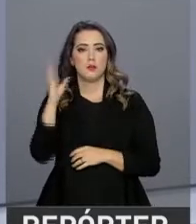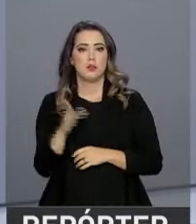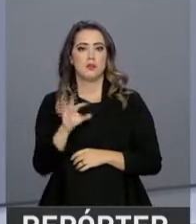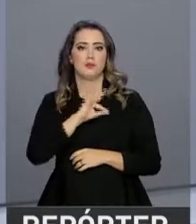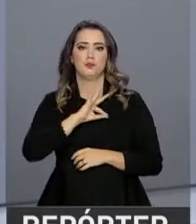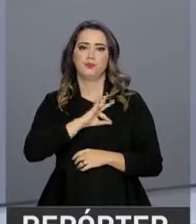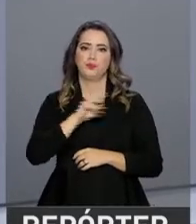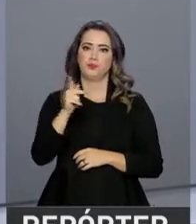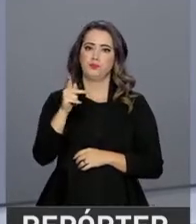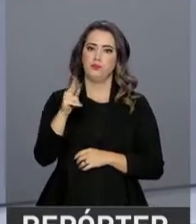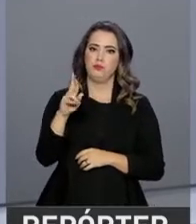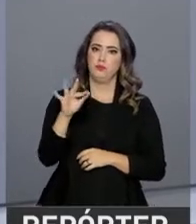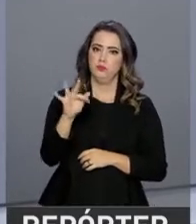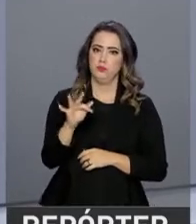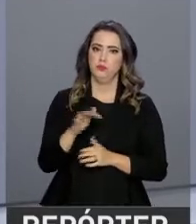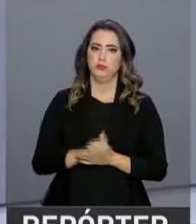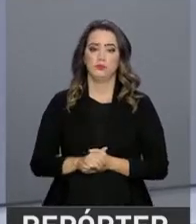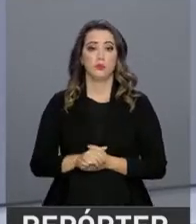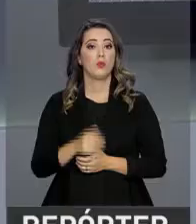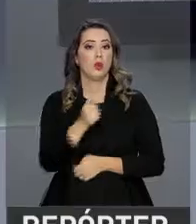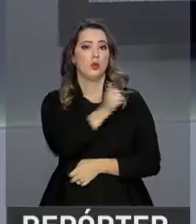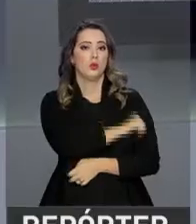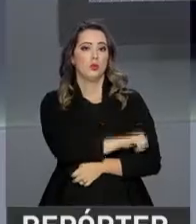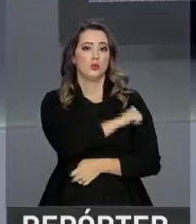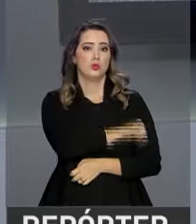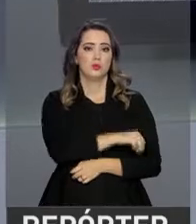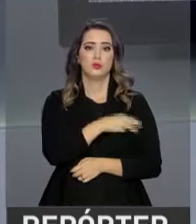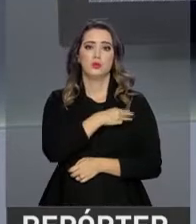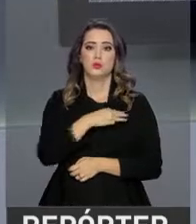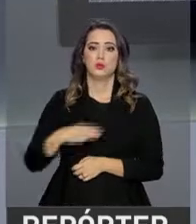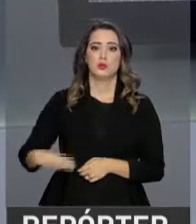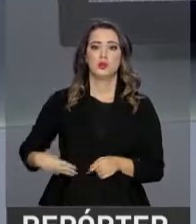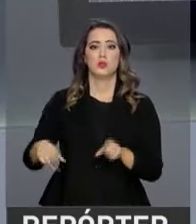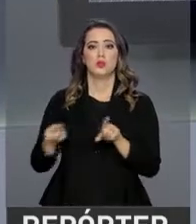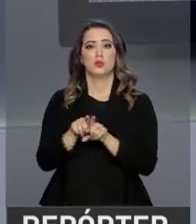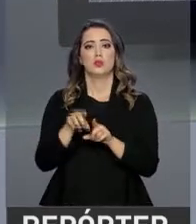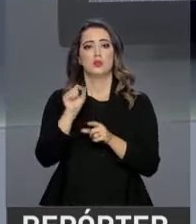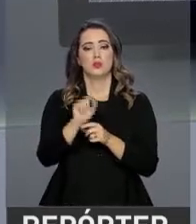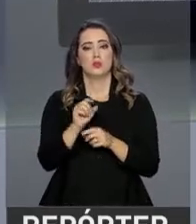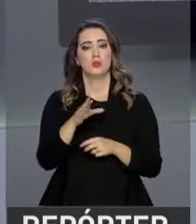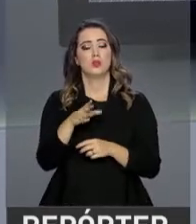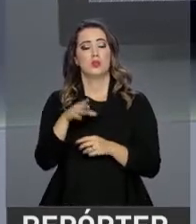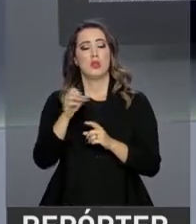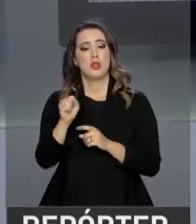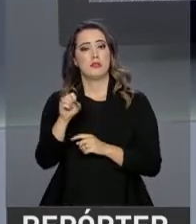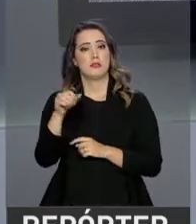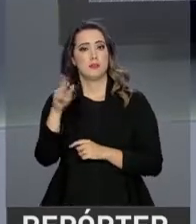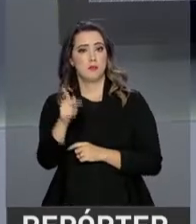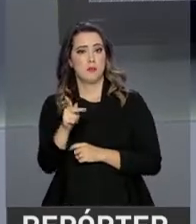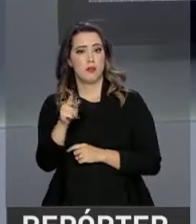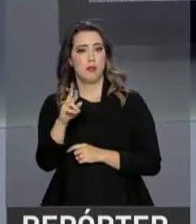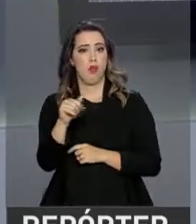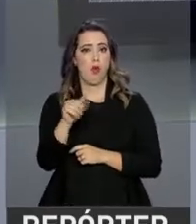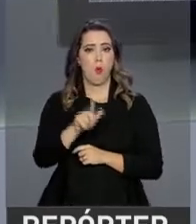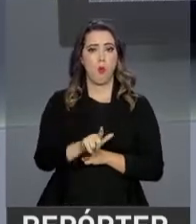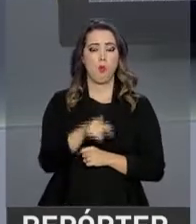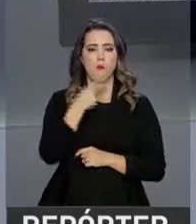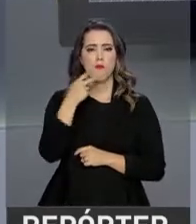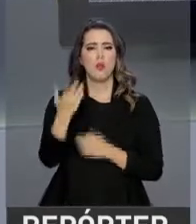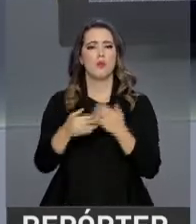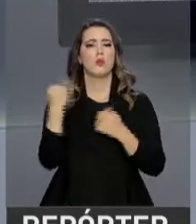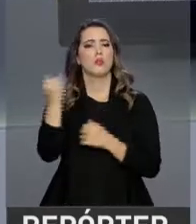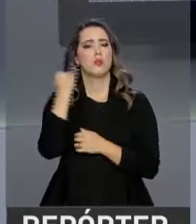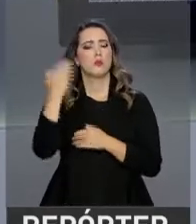polícia rodoviária federal no rio de janeiro ministro extraordinário da segurança pública raul jungmann explicou a importância